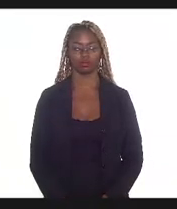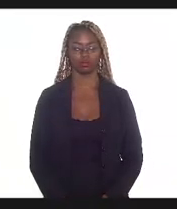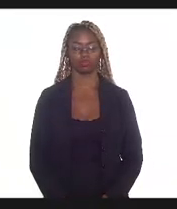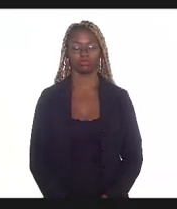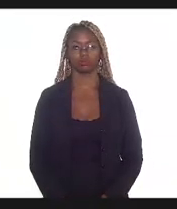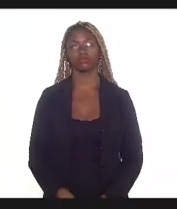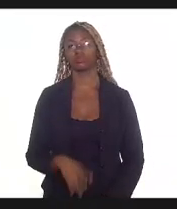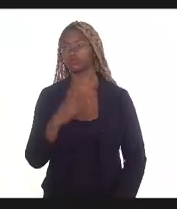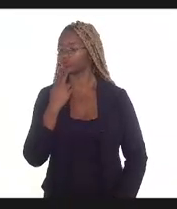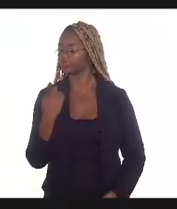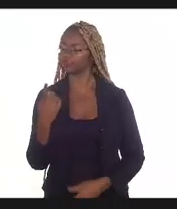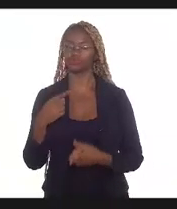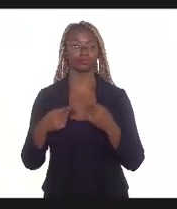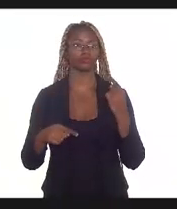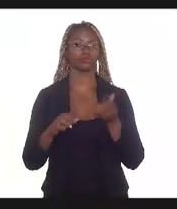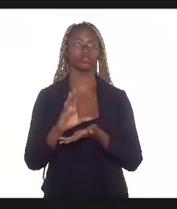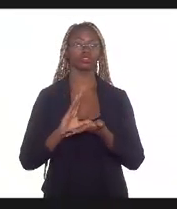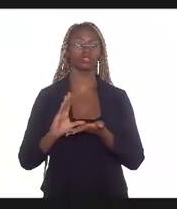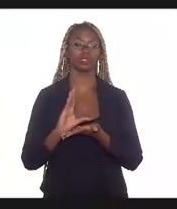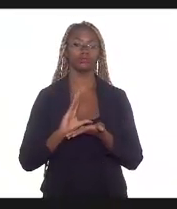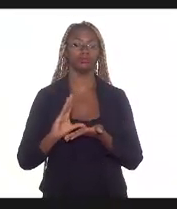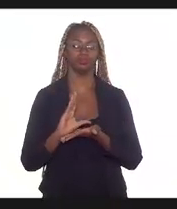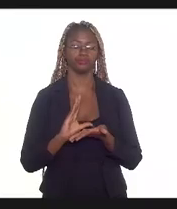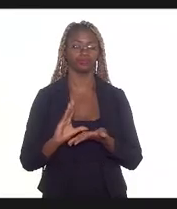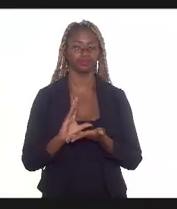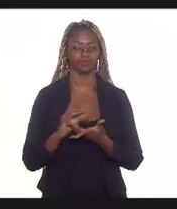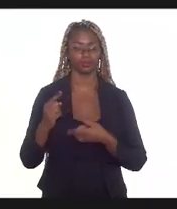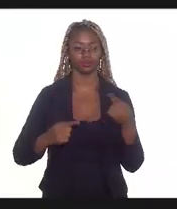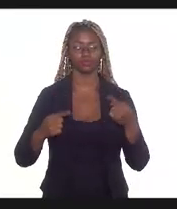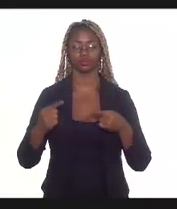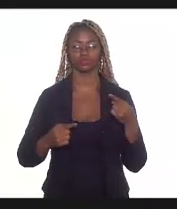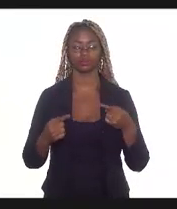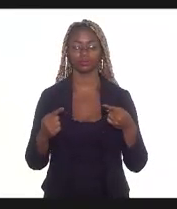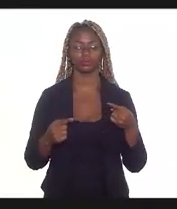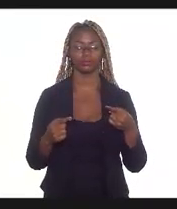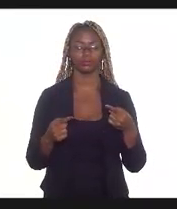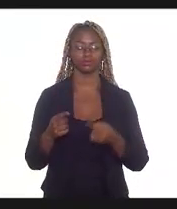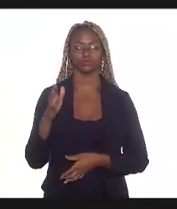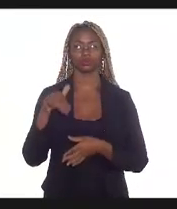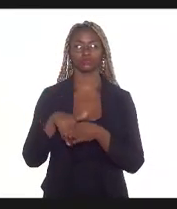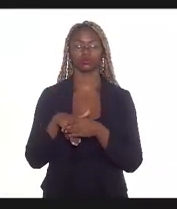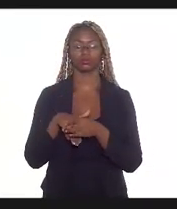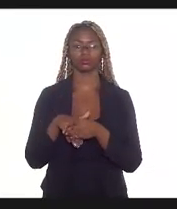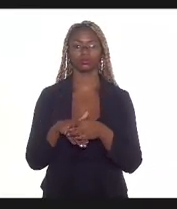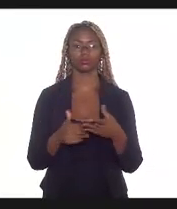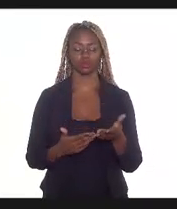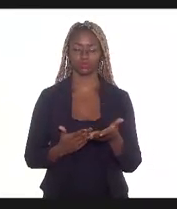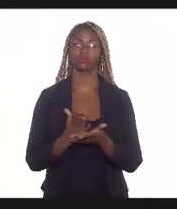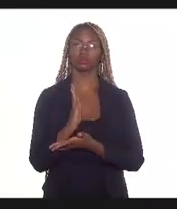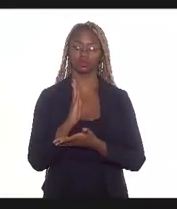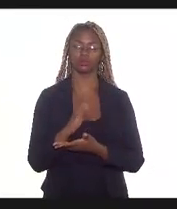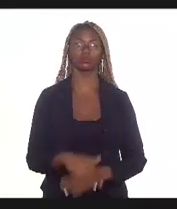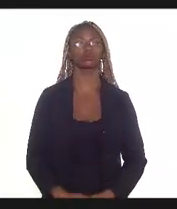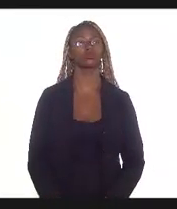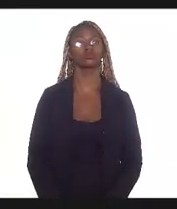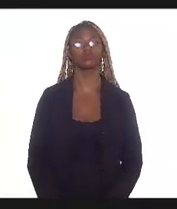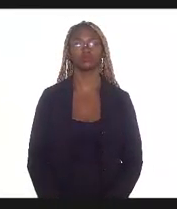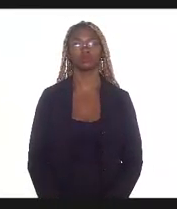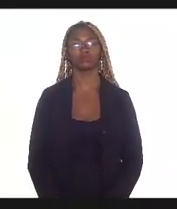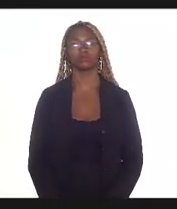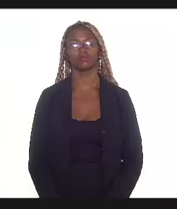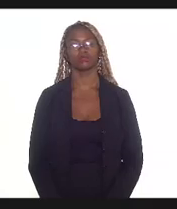Parecer pela inconstitucionalidade. Em discussão. Em votação. Aprovado.